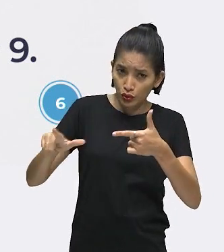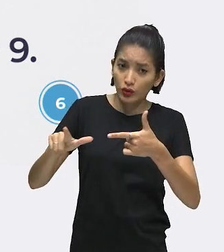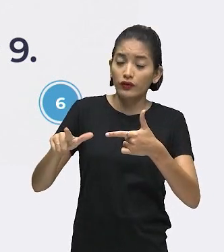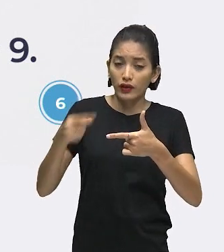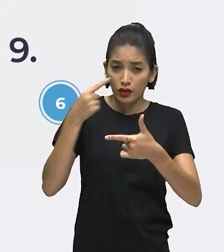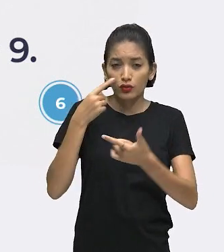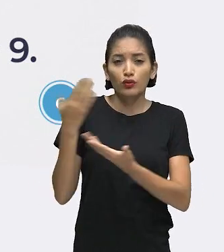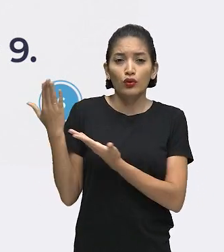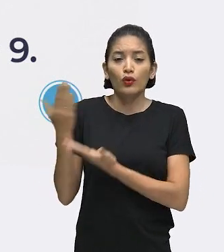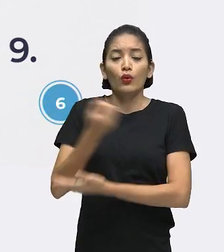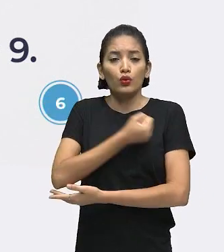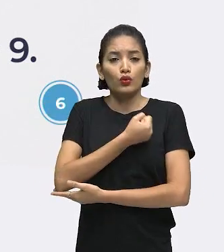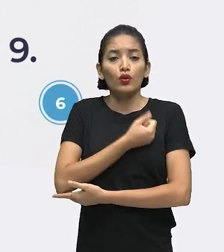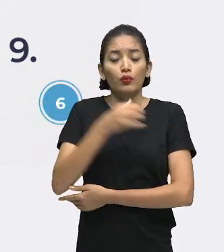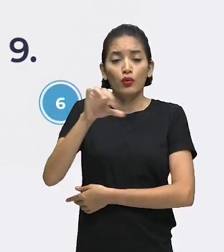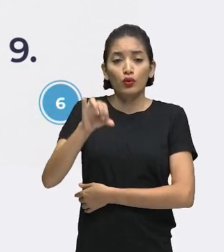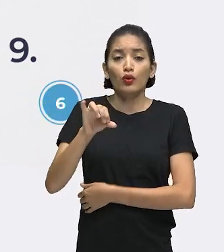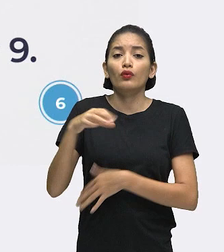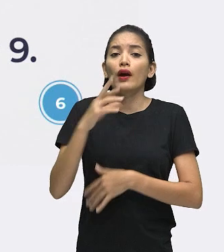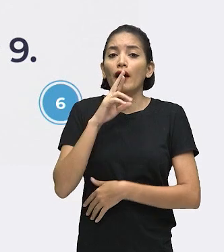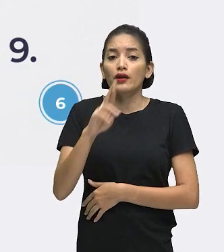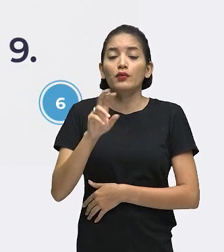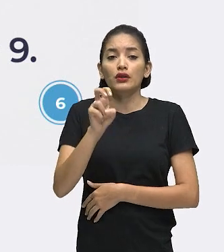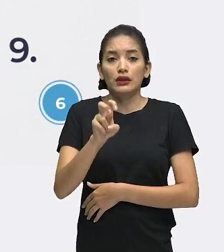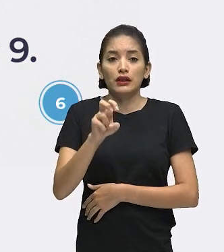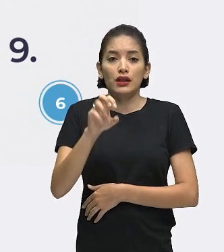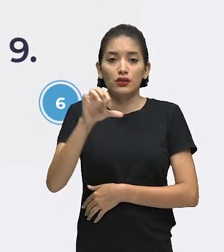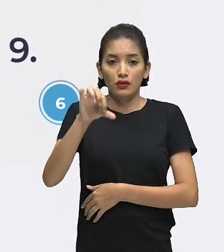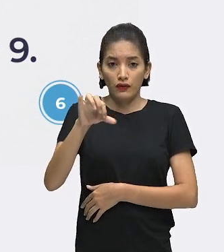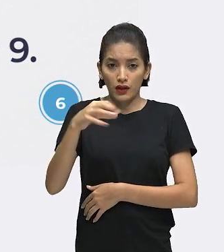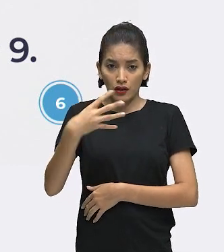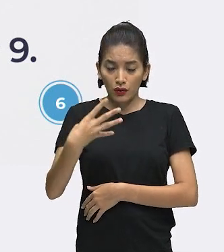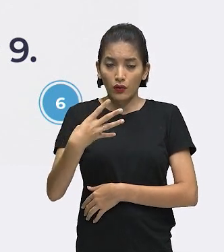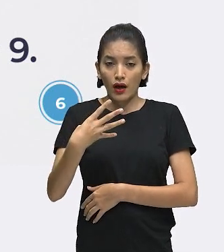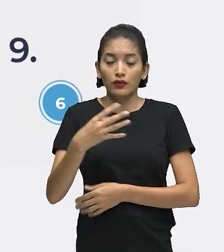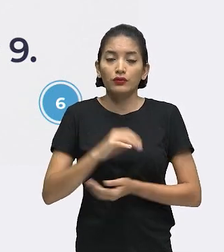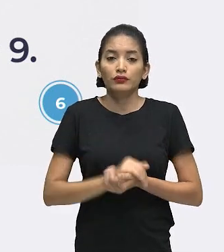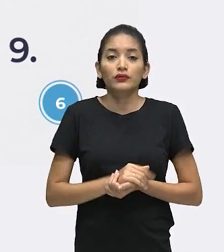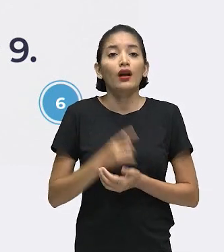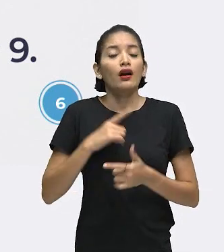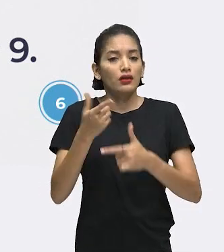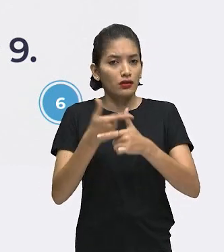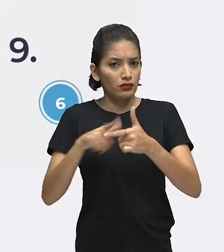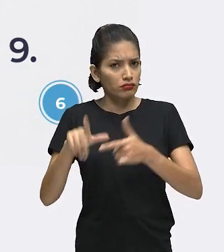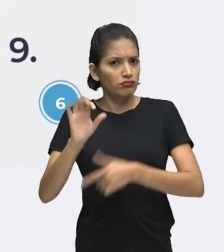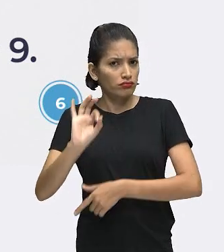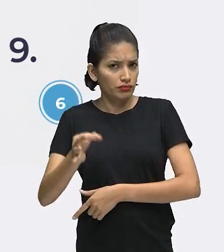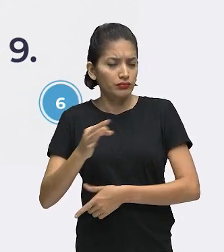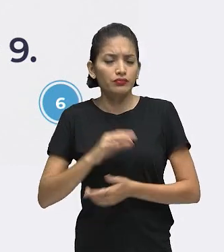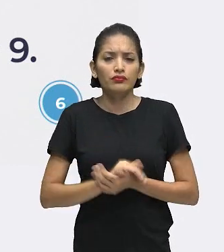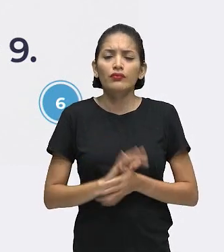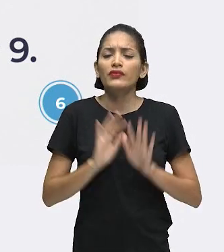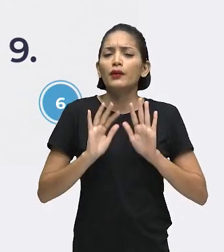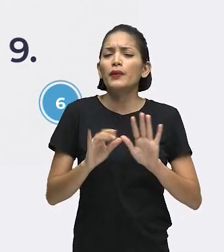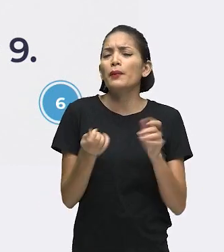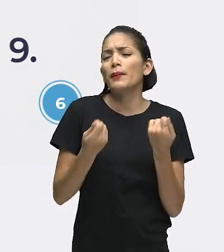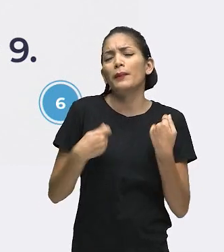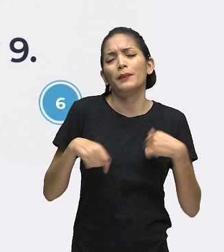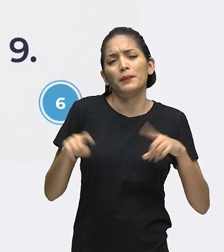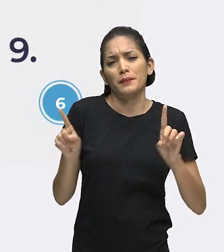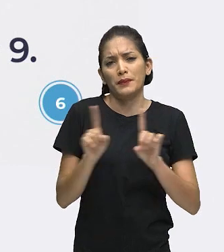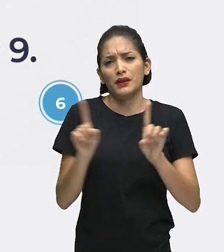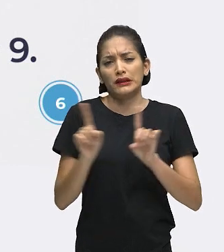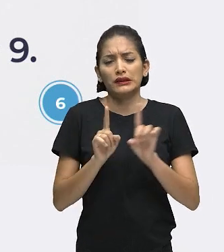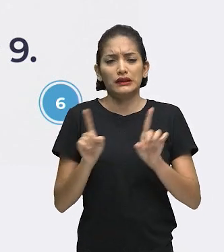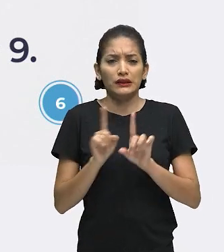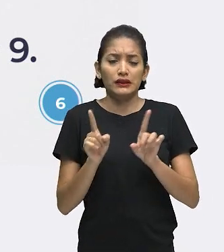5.346 por 9, o resultado dá 594. Temos uma divisão exata, mas a gente não precisa